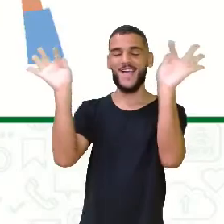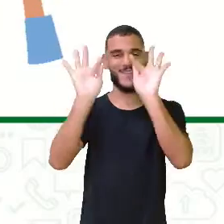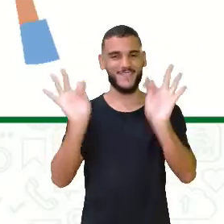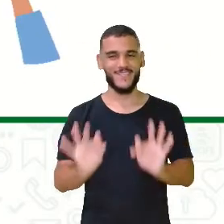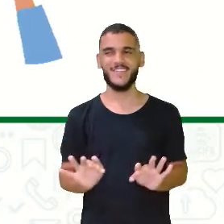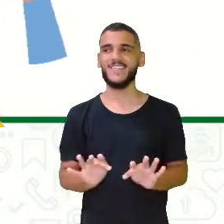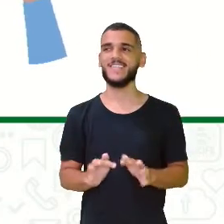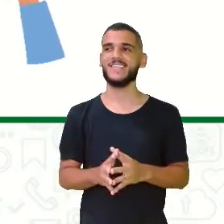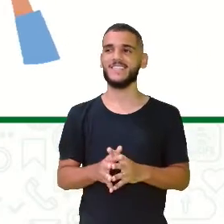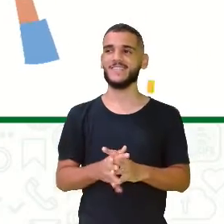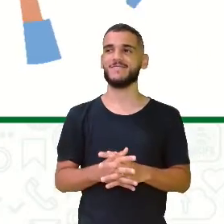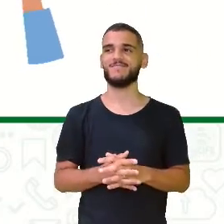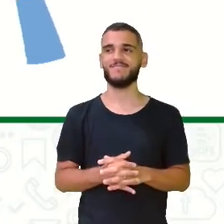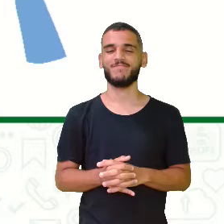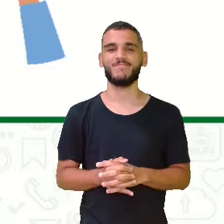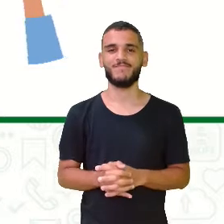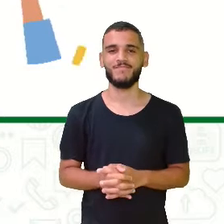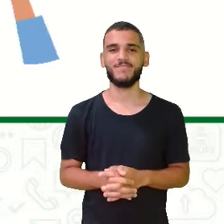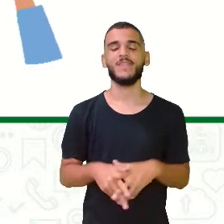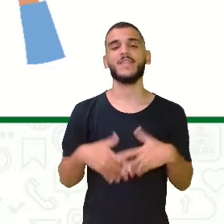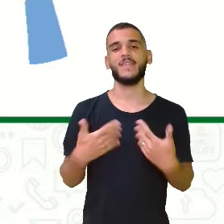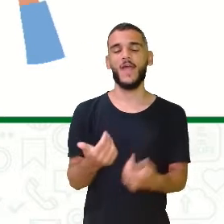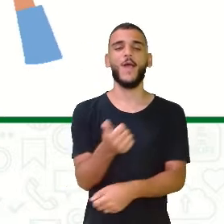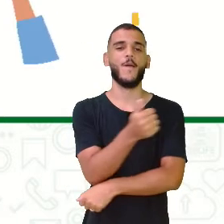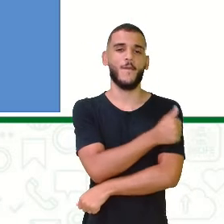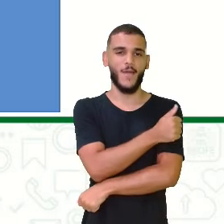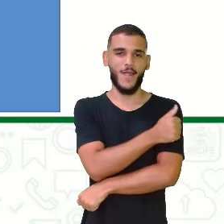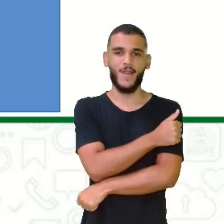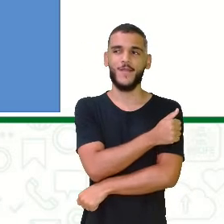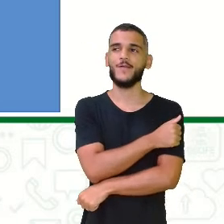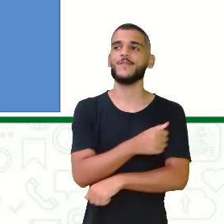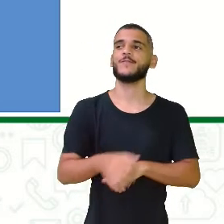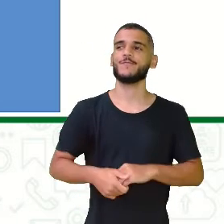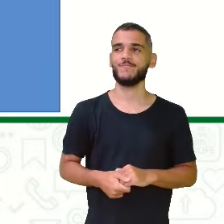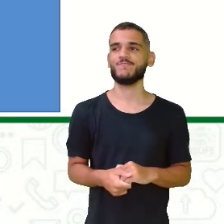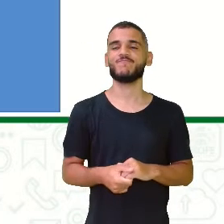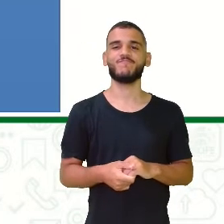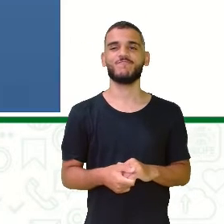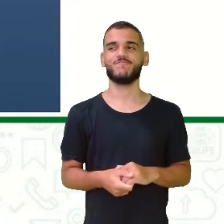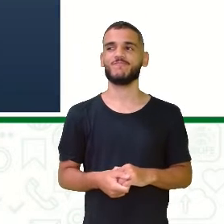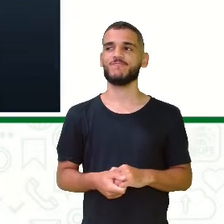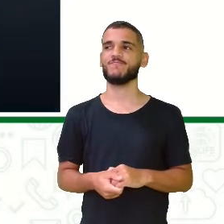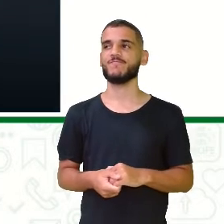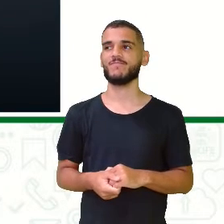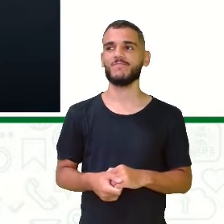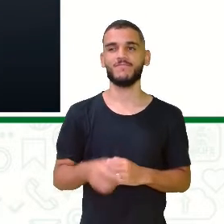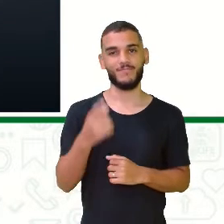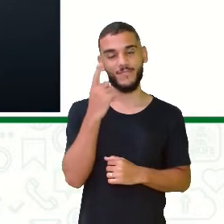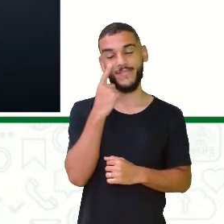feita por estudantes da EJA. Vamos assistir?